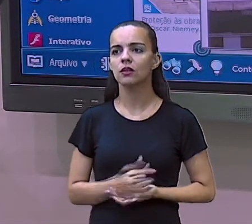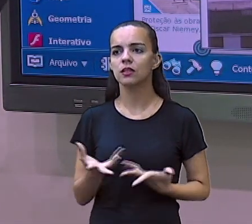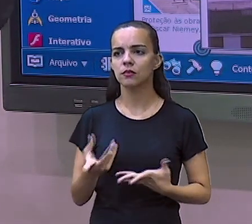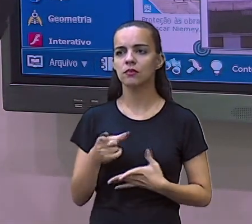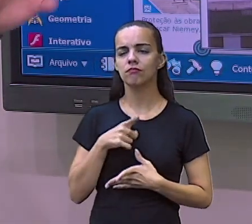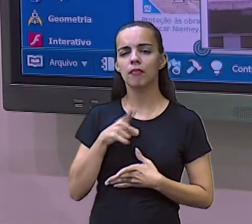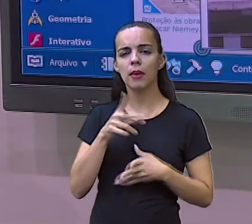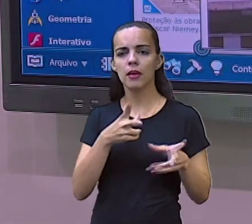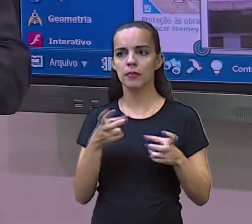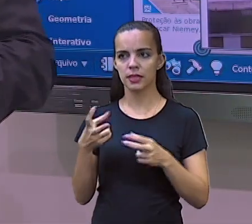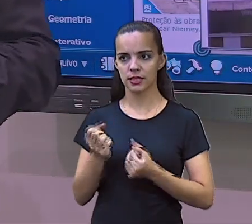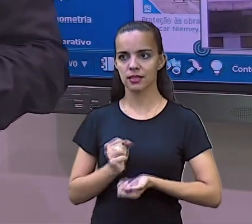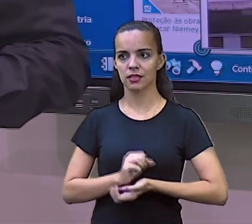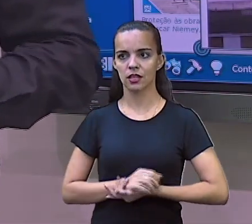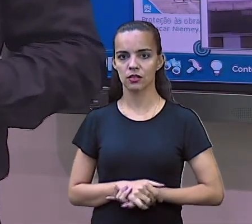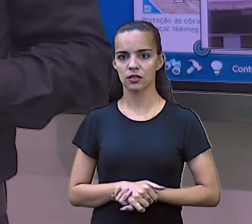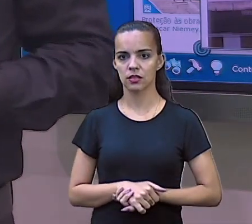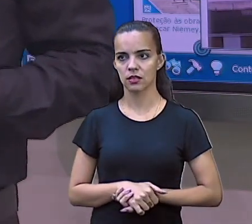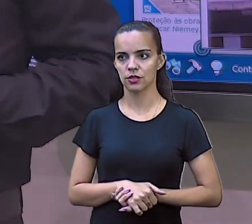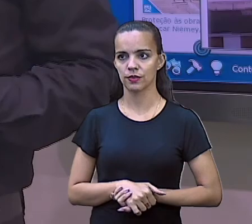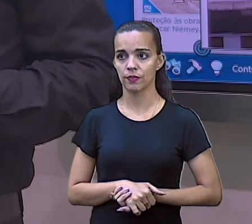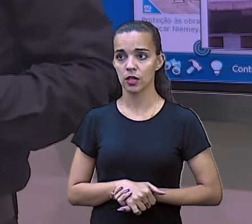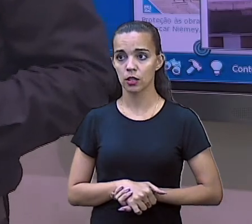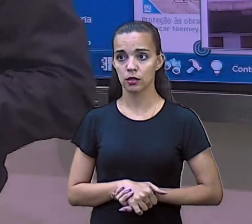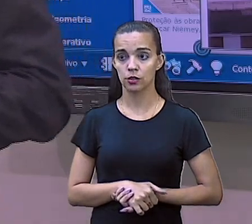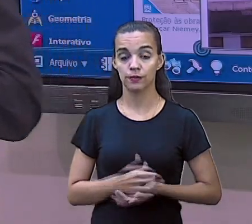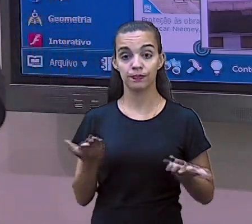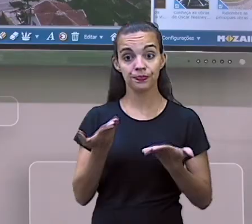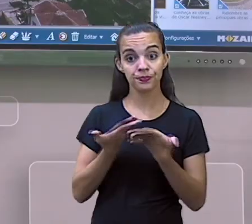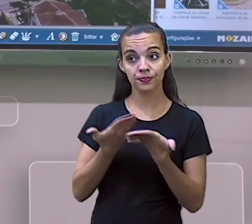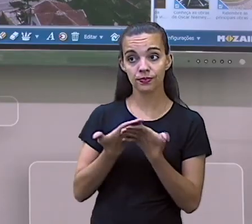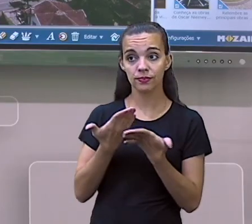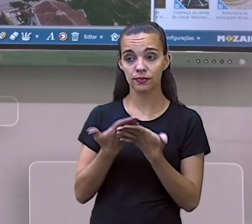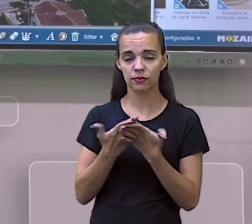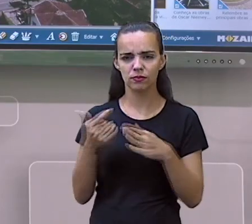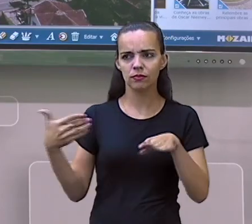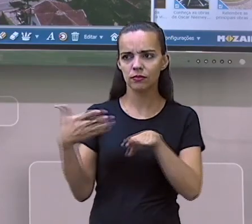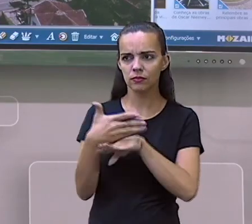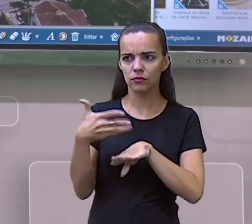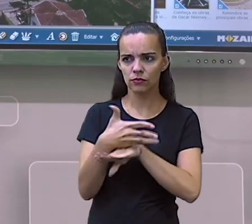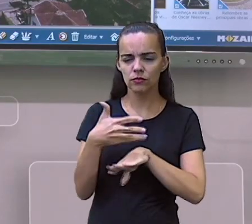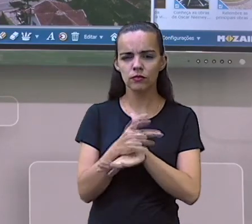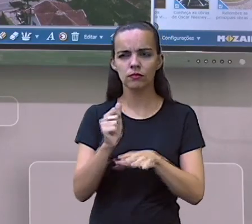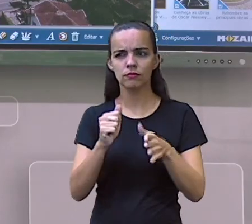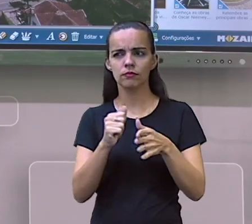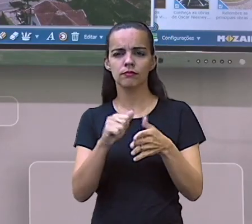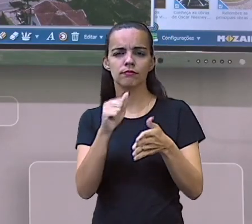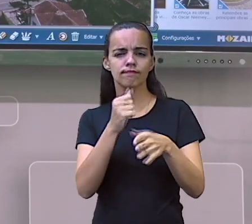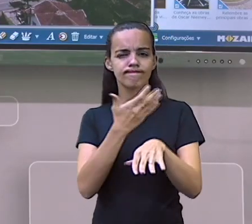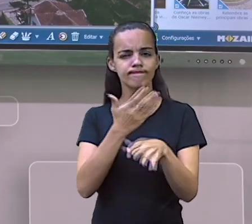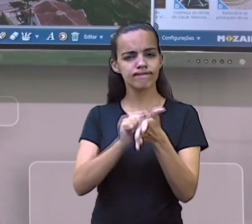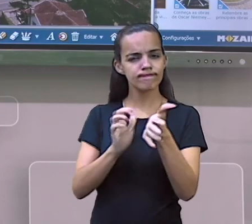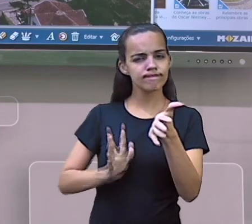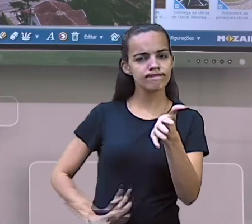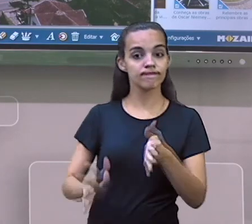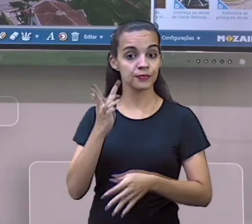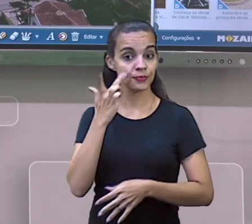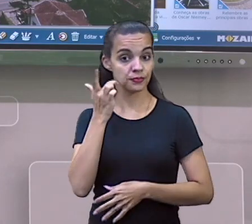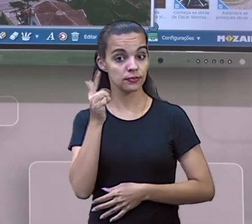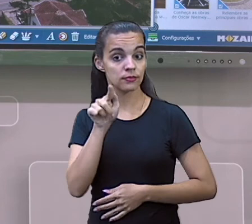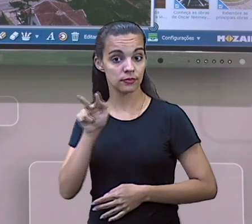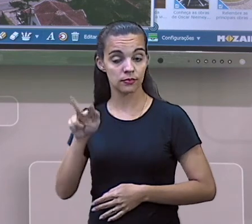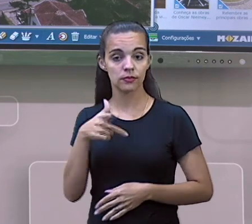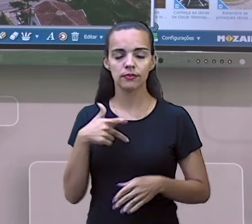ao mesmo tempo para as artes. Estudantes, para acessar as nossas atividades na plataforma SMED